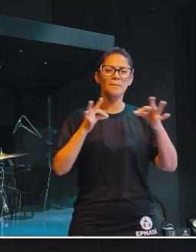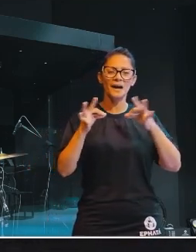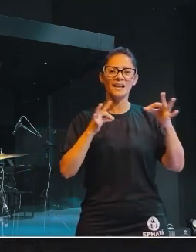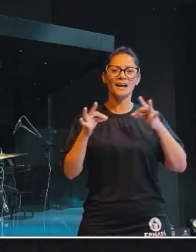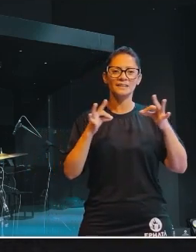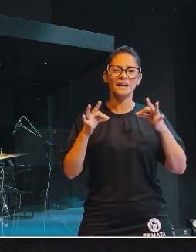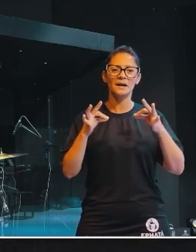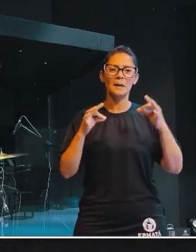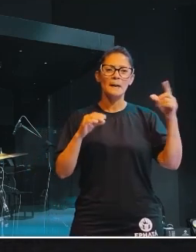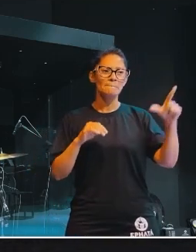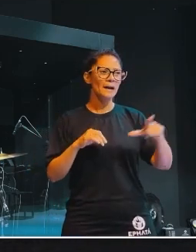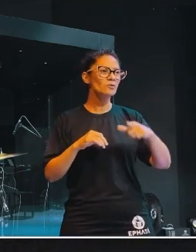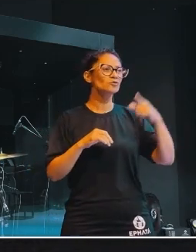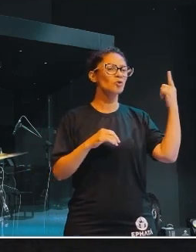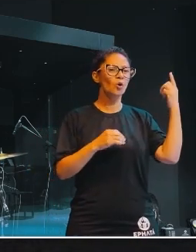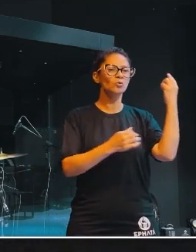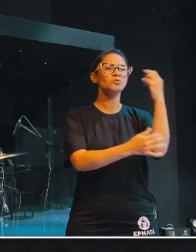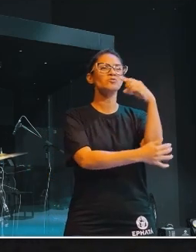que vão se